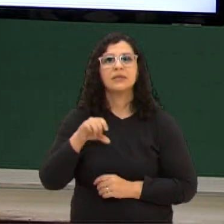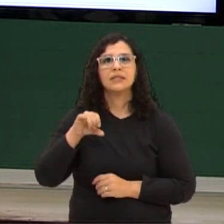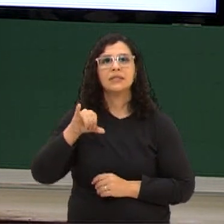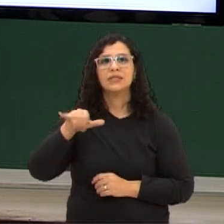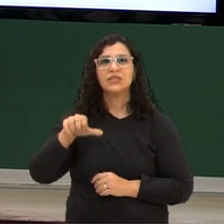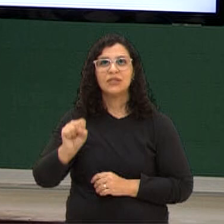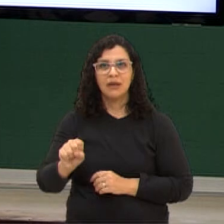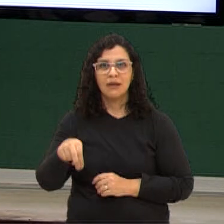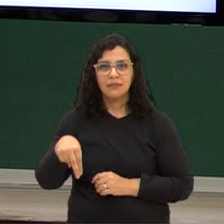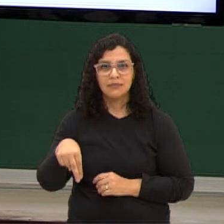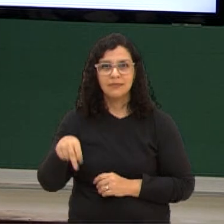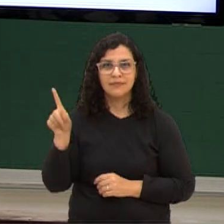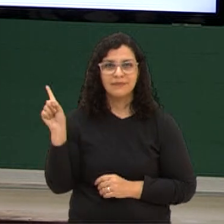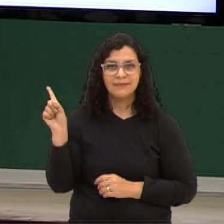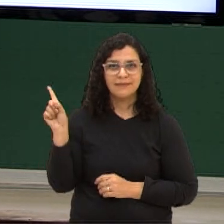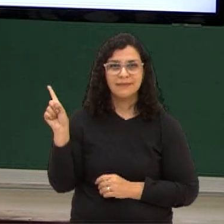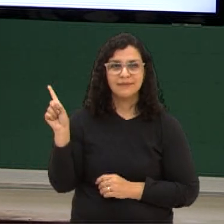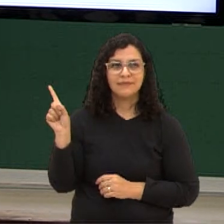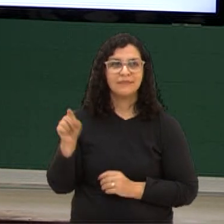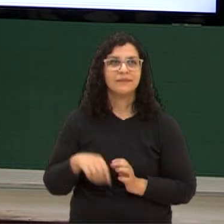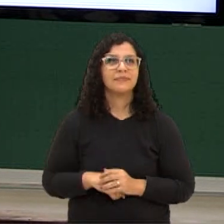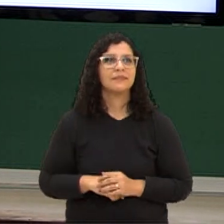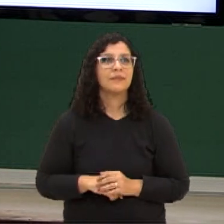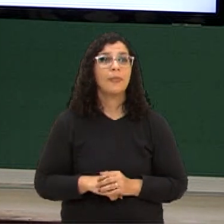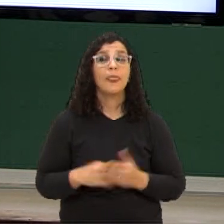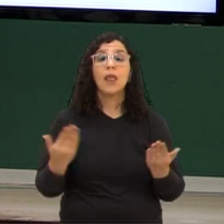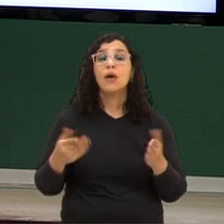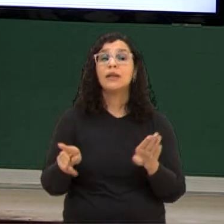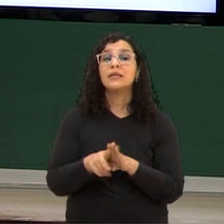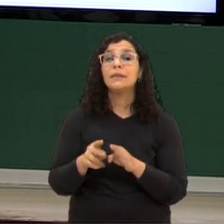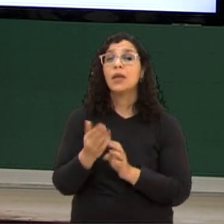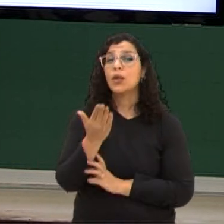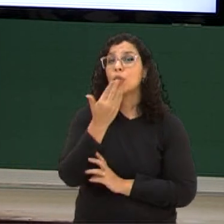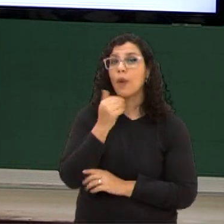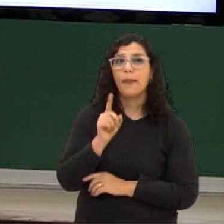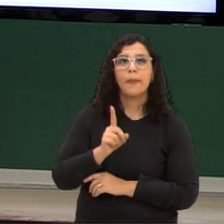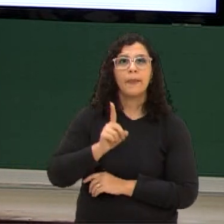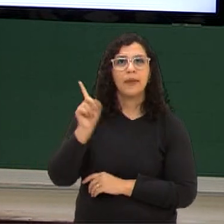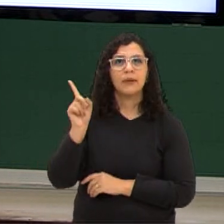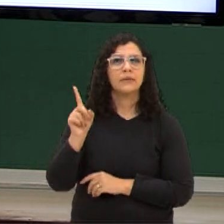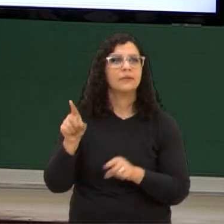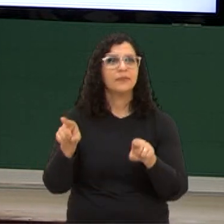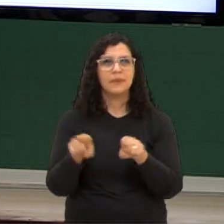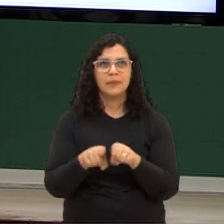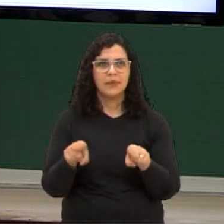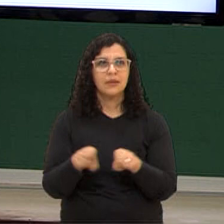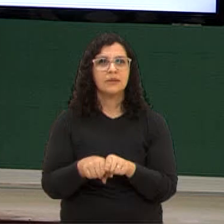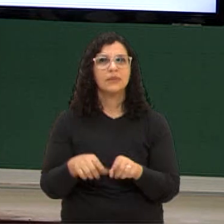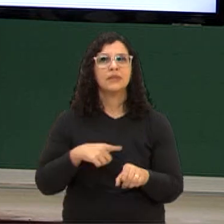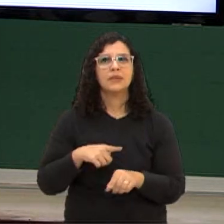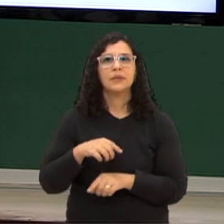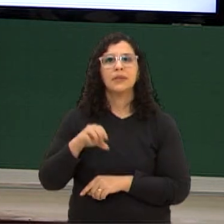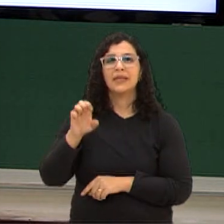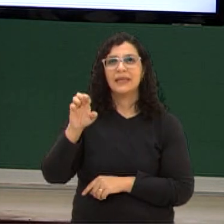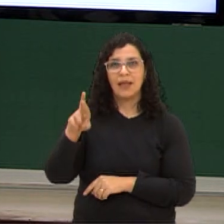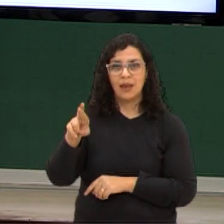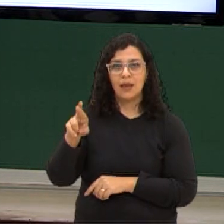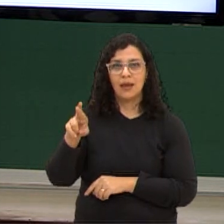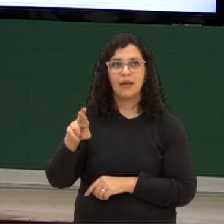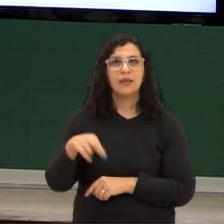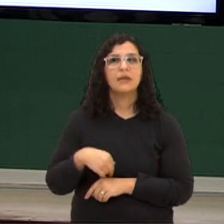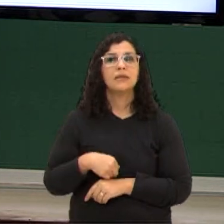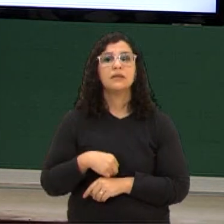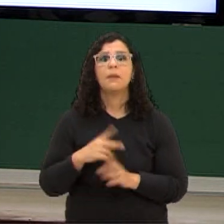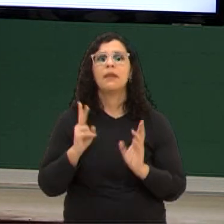ustedes dejan. Deixam, né? Agora o verbo comer. O verbo comer termina com